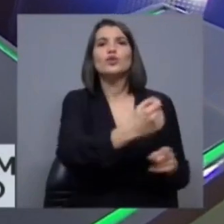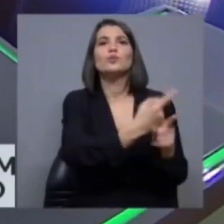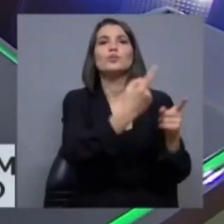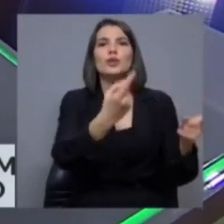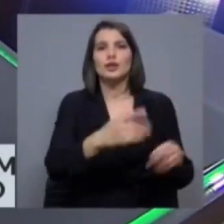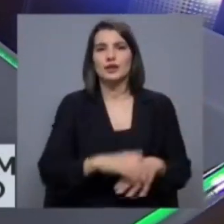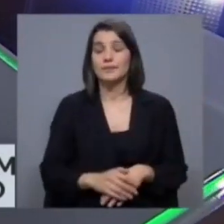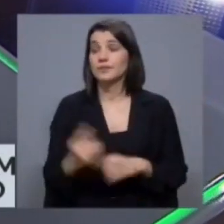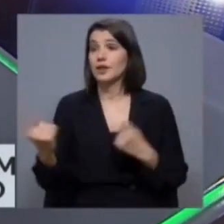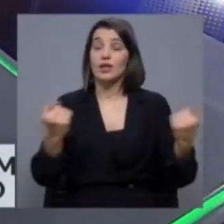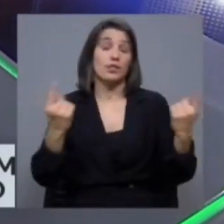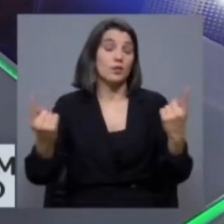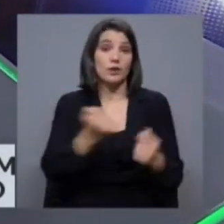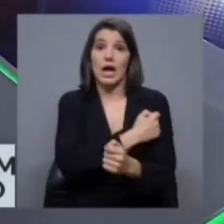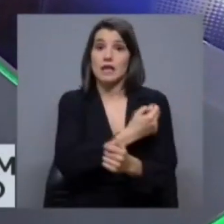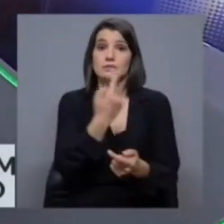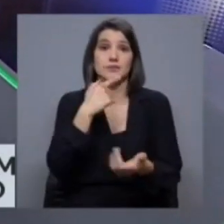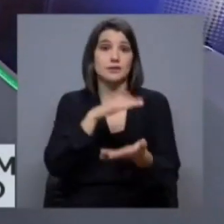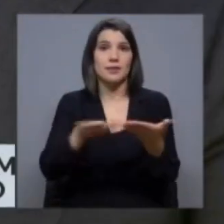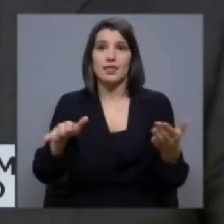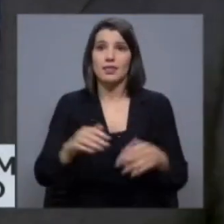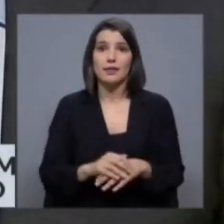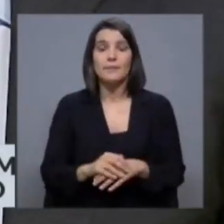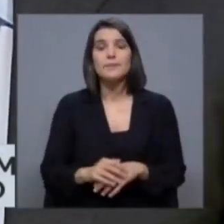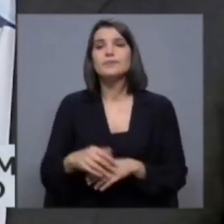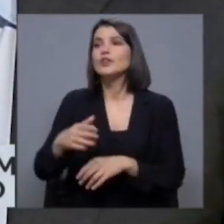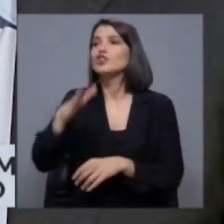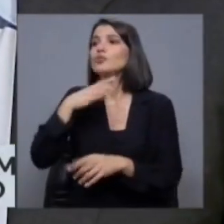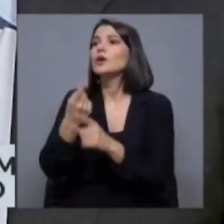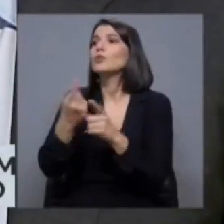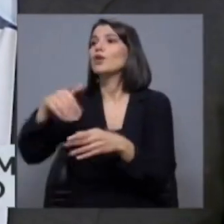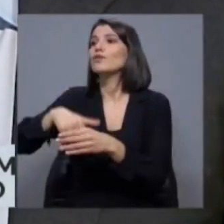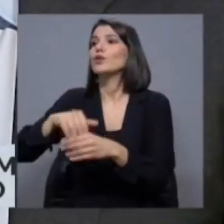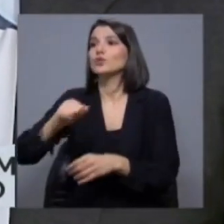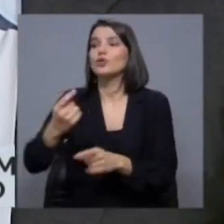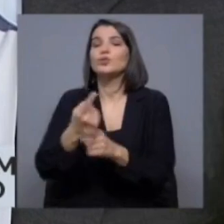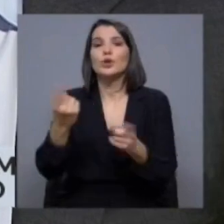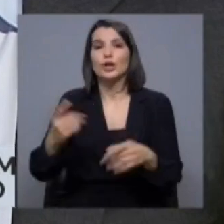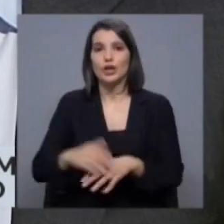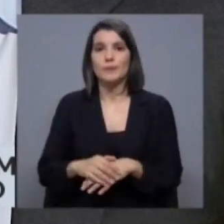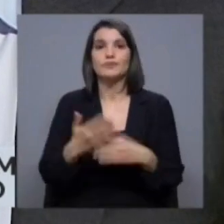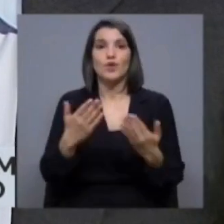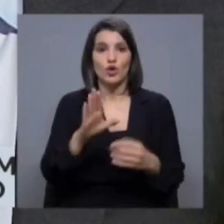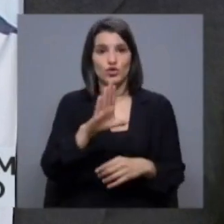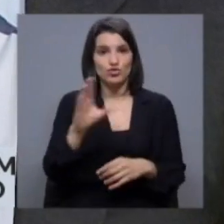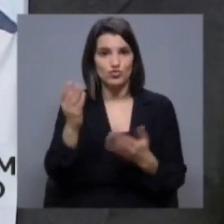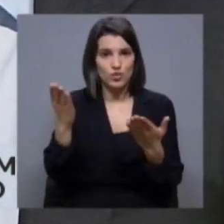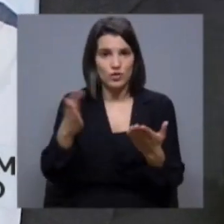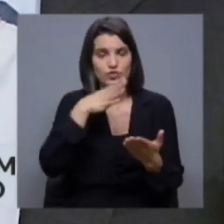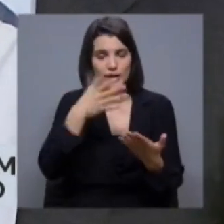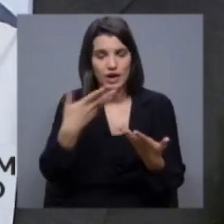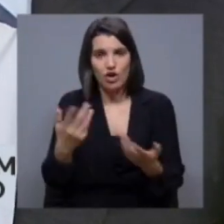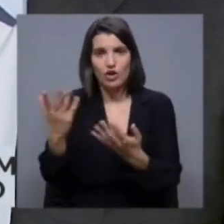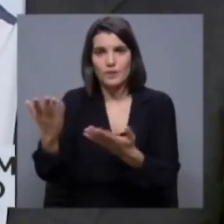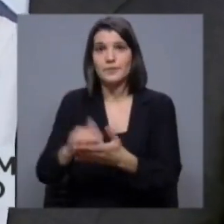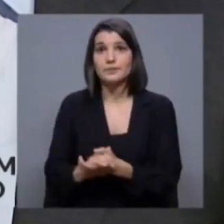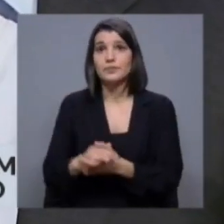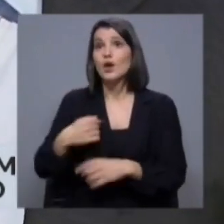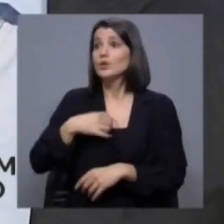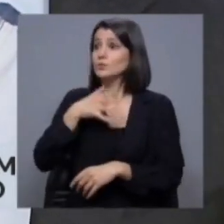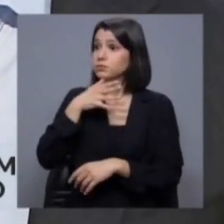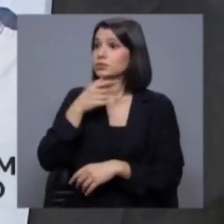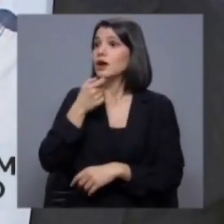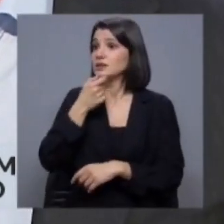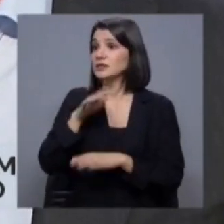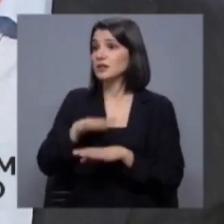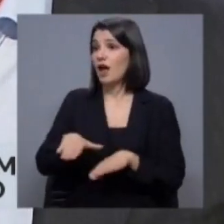música da veste não em casa ninguém aqui porque estou triste ele tá com a palavra João que não consegue se livrar verdade é só vou usar a